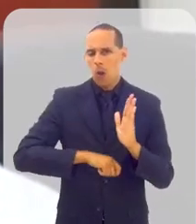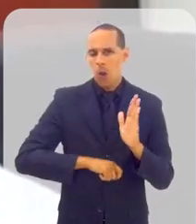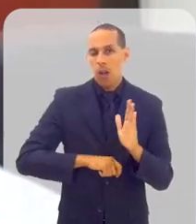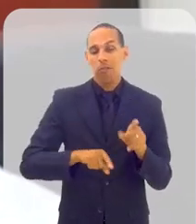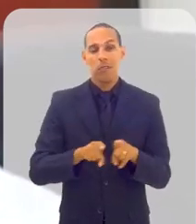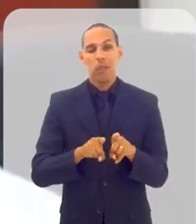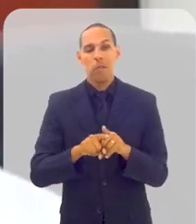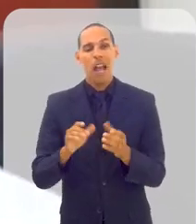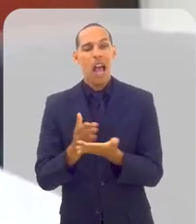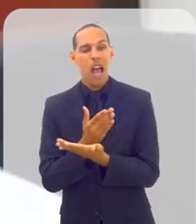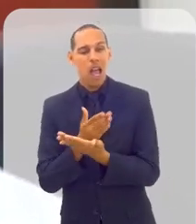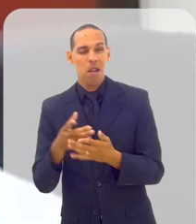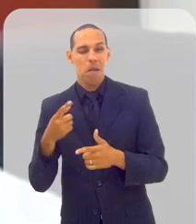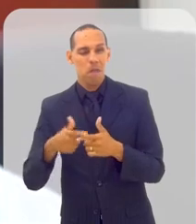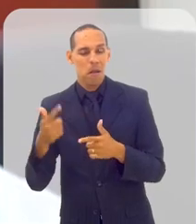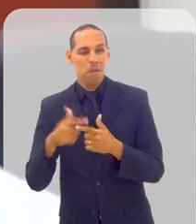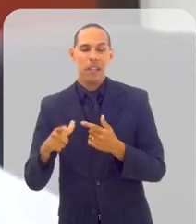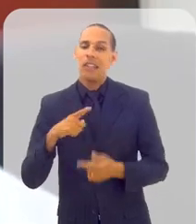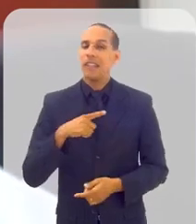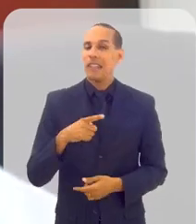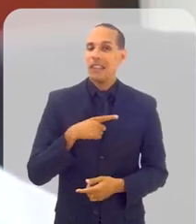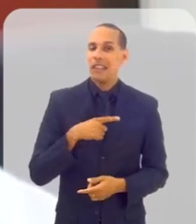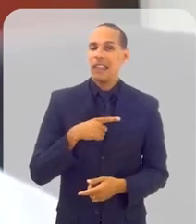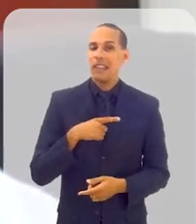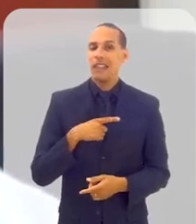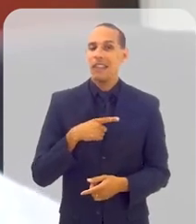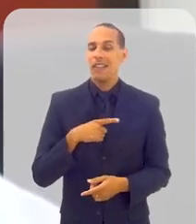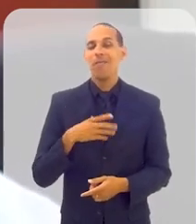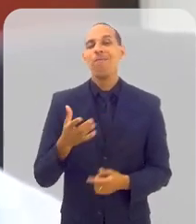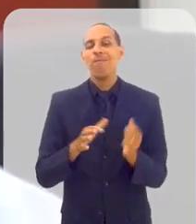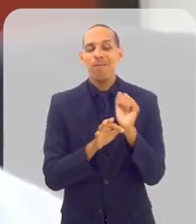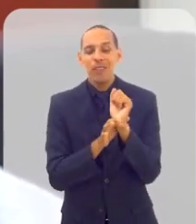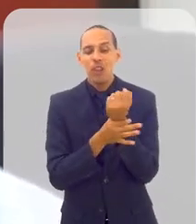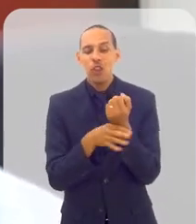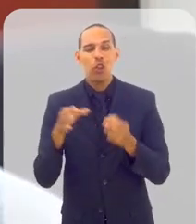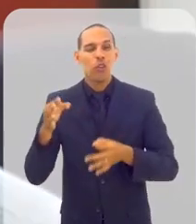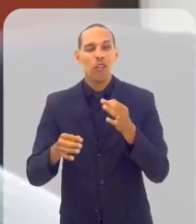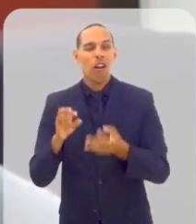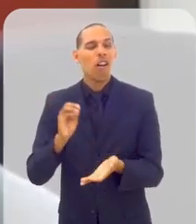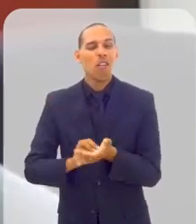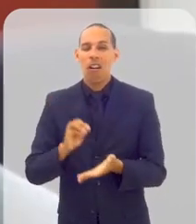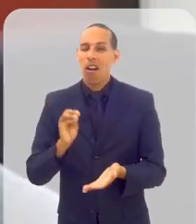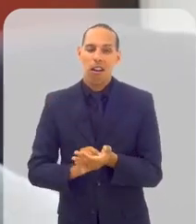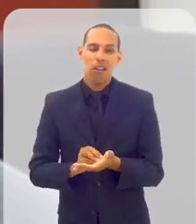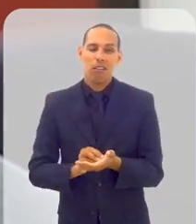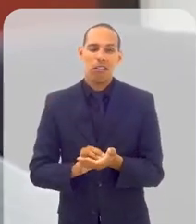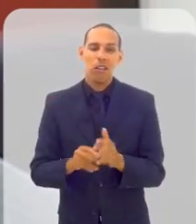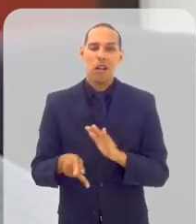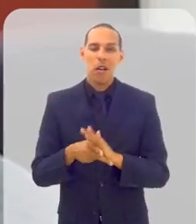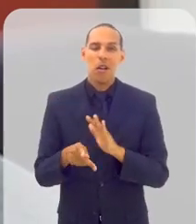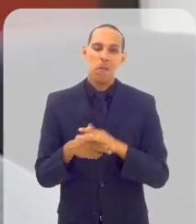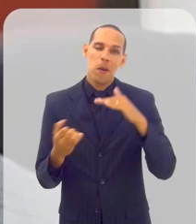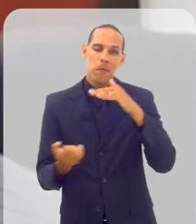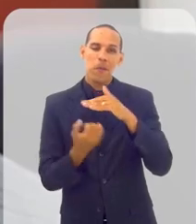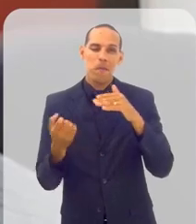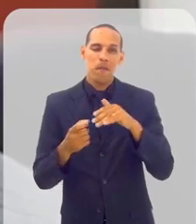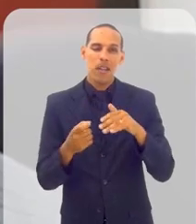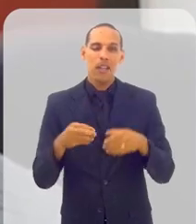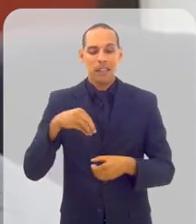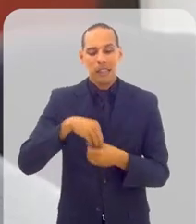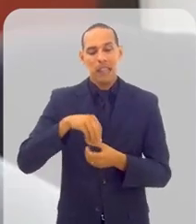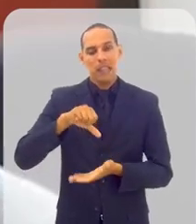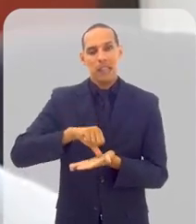alguns contratos e alguns problemas que trazem muita insegurança jurídica para as empresas do setor. Então, esses